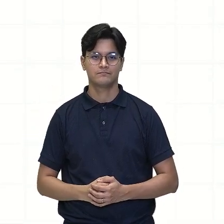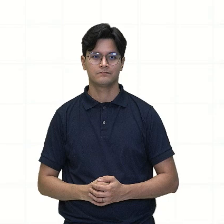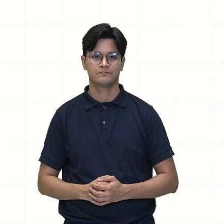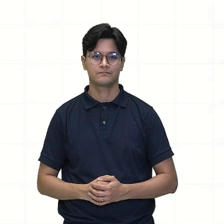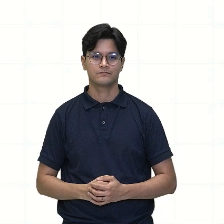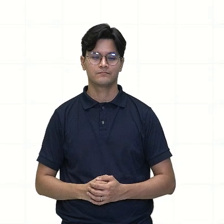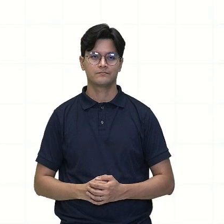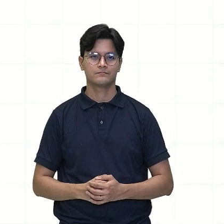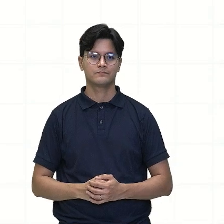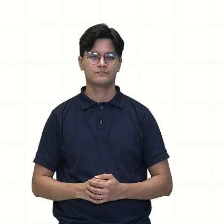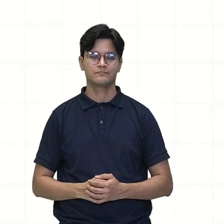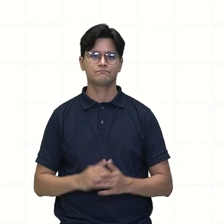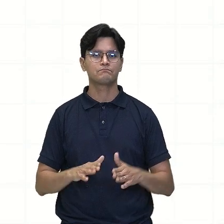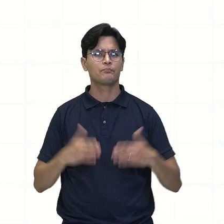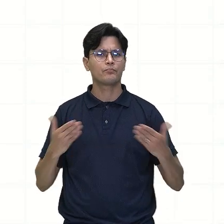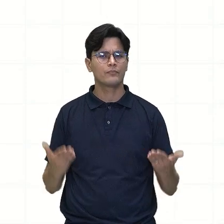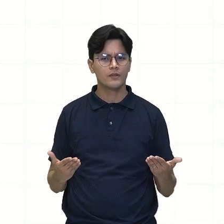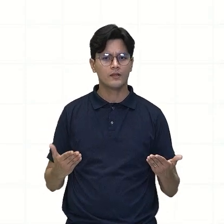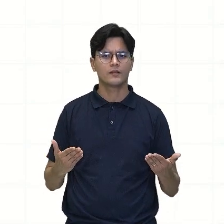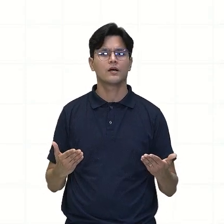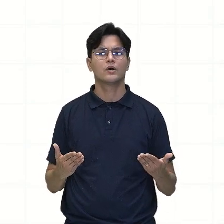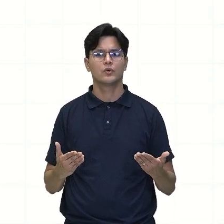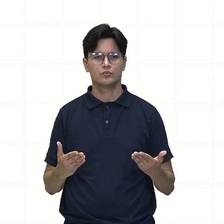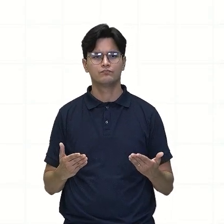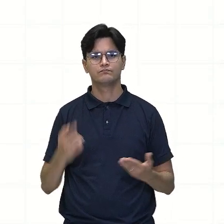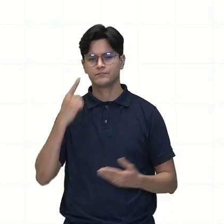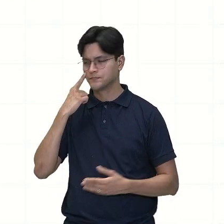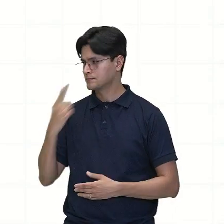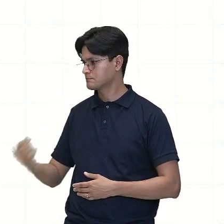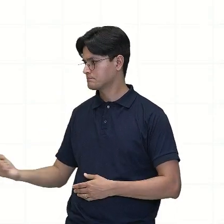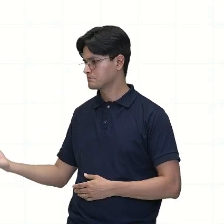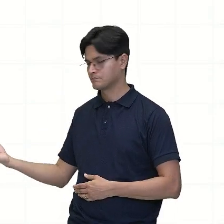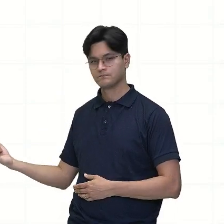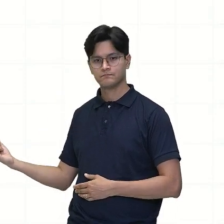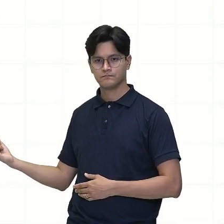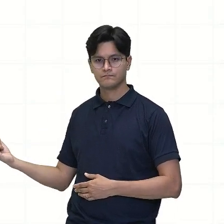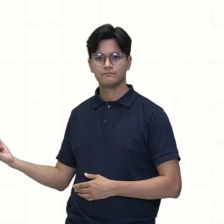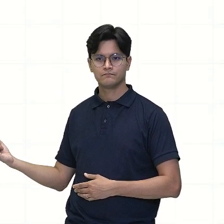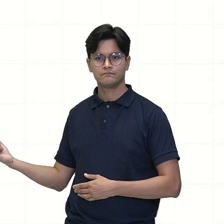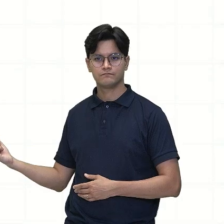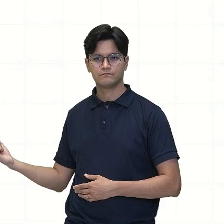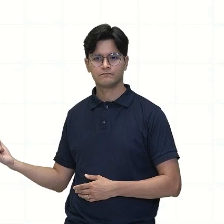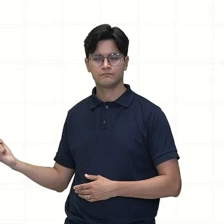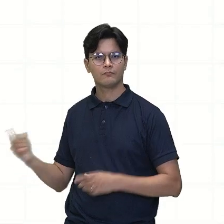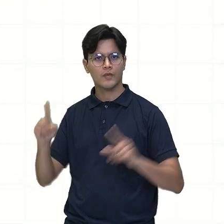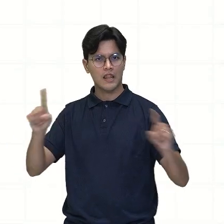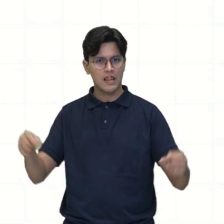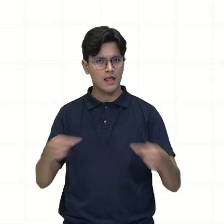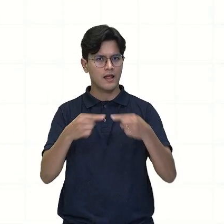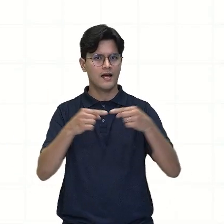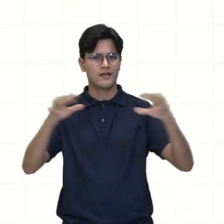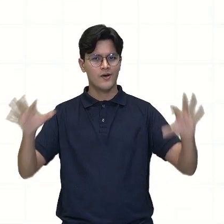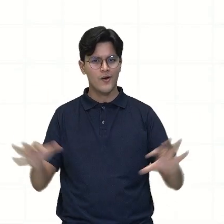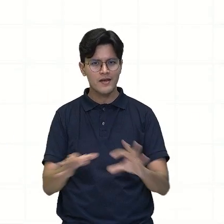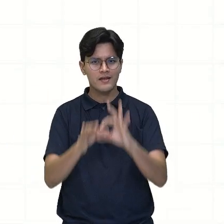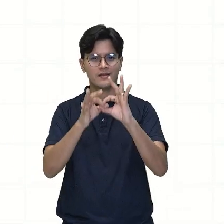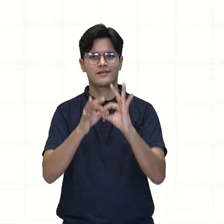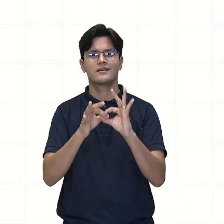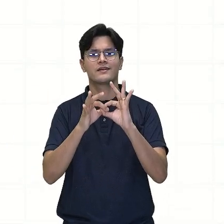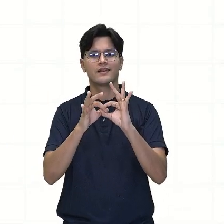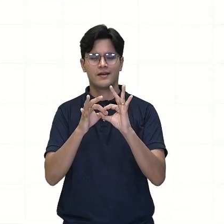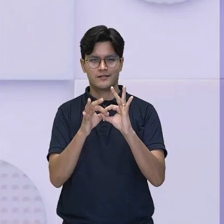Então, a ideia de busca e a ideia de vocação estão interligados com a dimensão